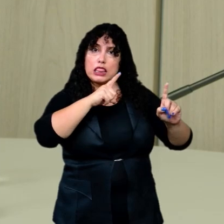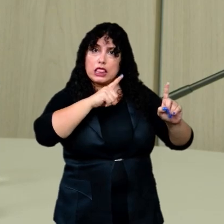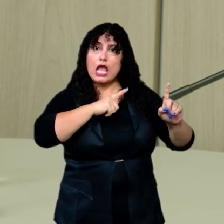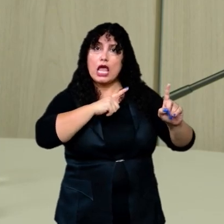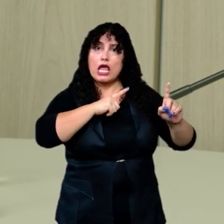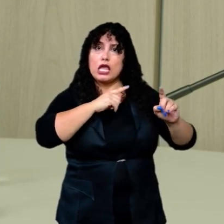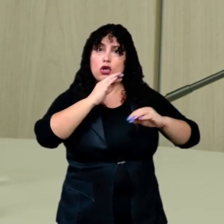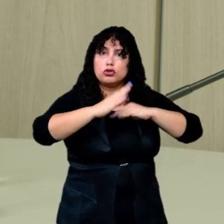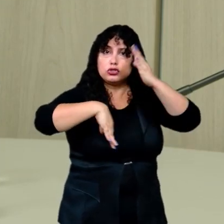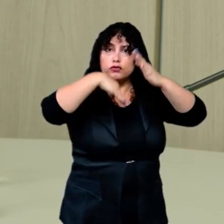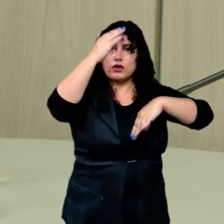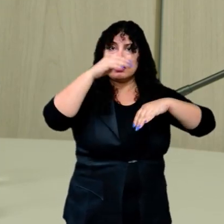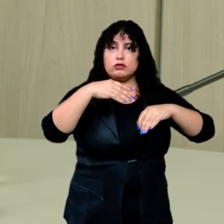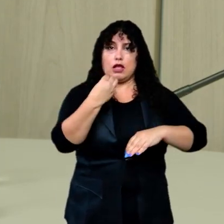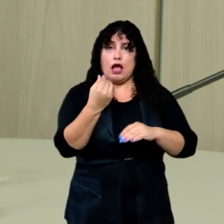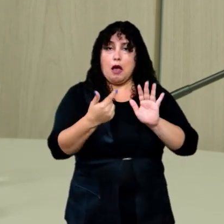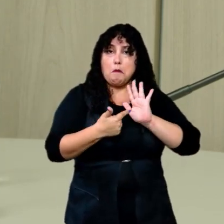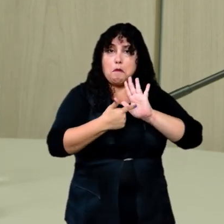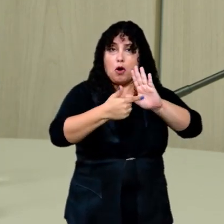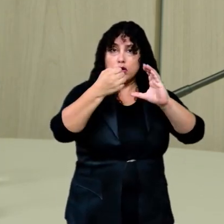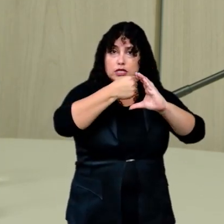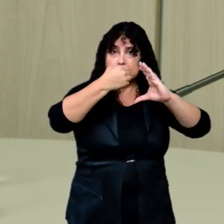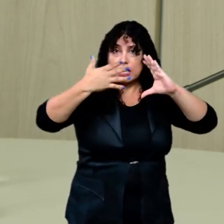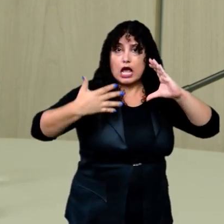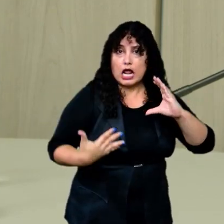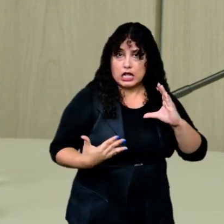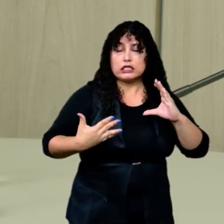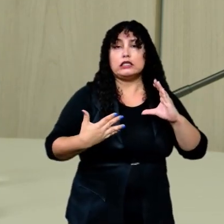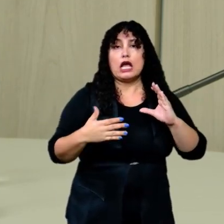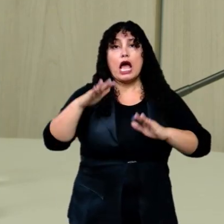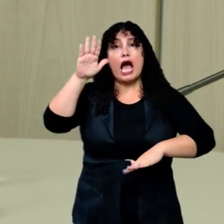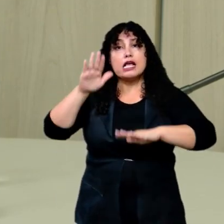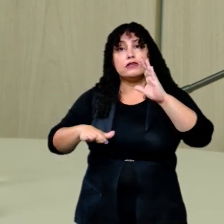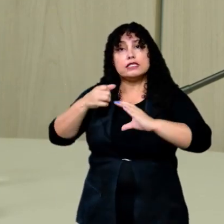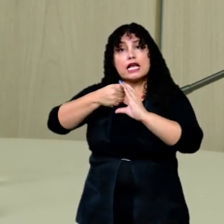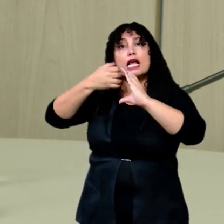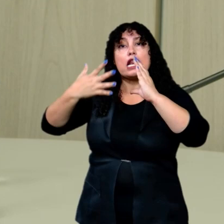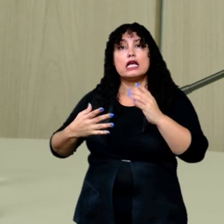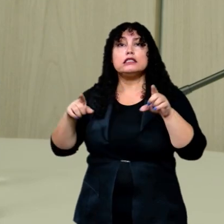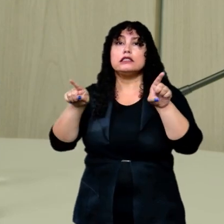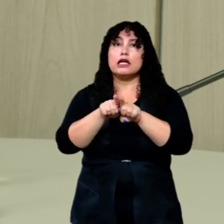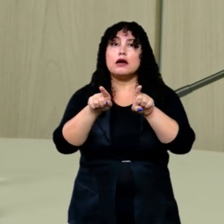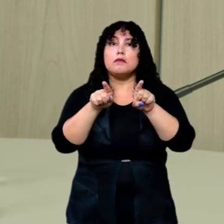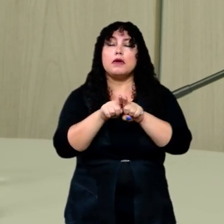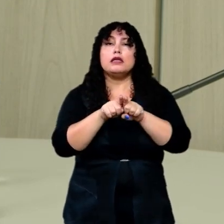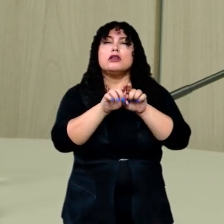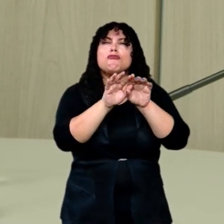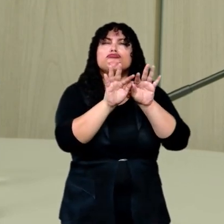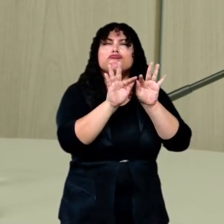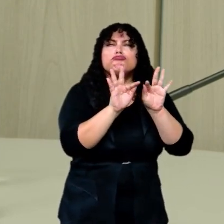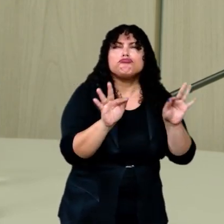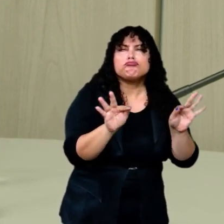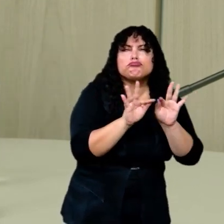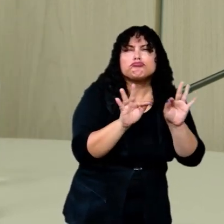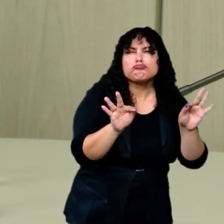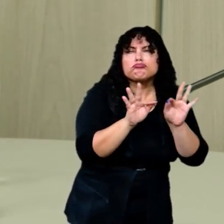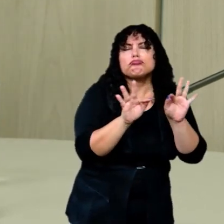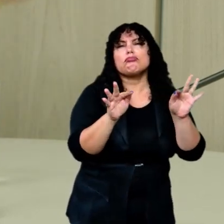né, desenvolve ali, apresenta as características, Isso. e às vezes essas características também são mais brandas e